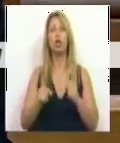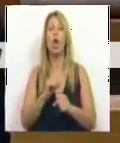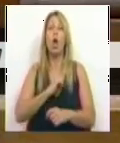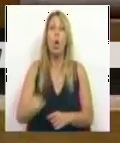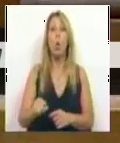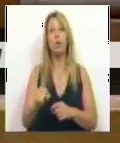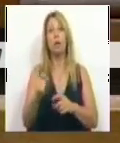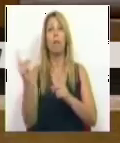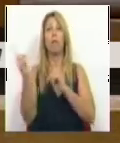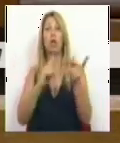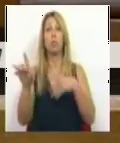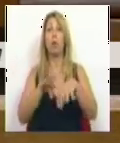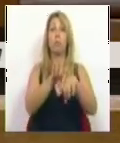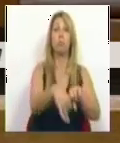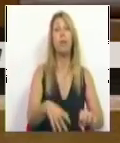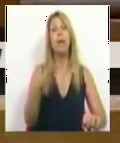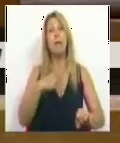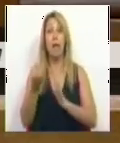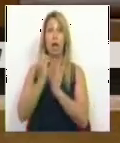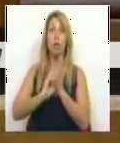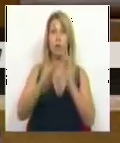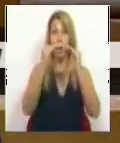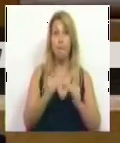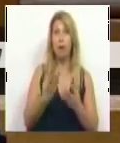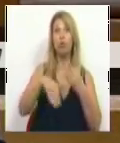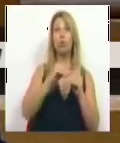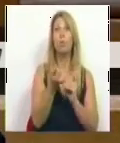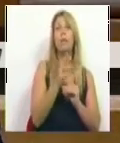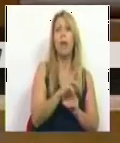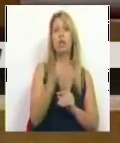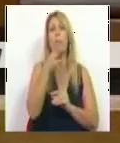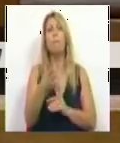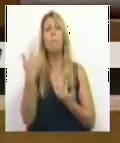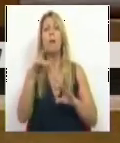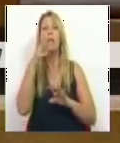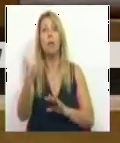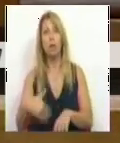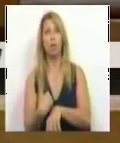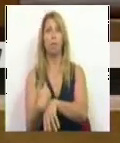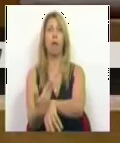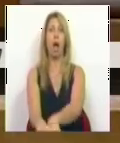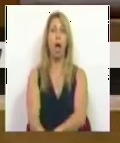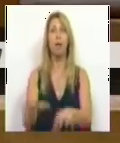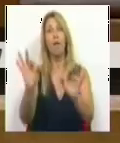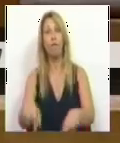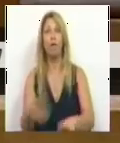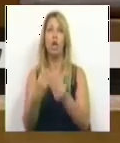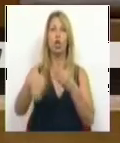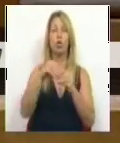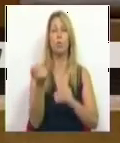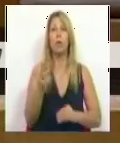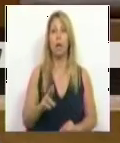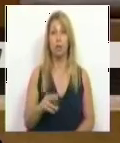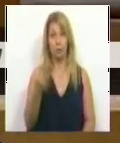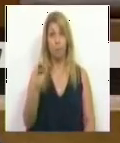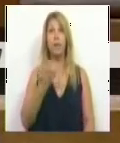transportes. Querem menos devolução da sobretaxa, mas denunciam o atraso no fim da sobretaxa. PSD e CDS, de facto,